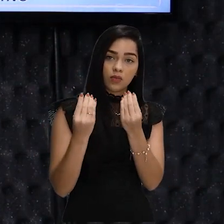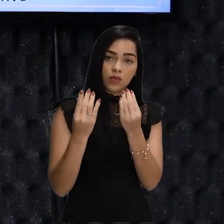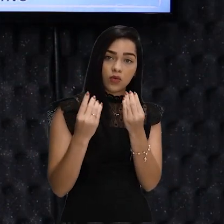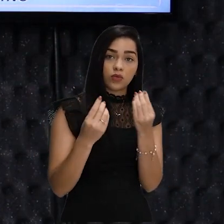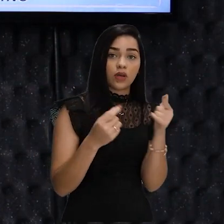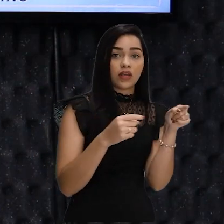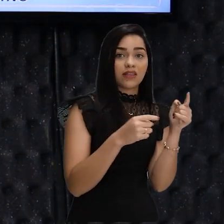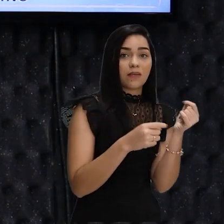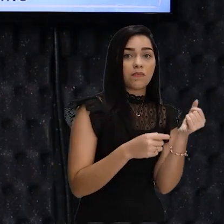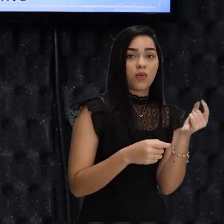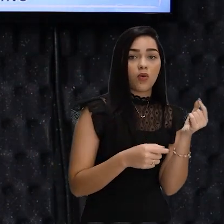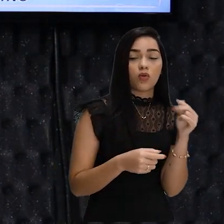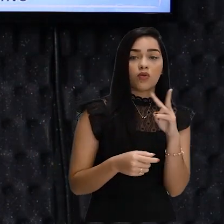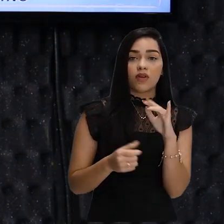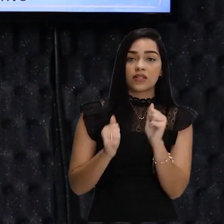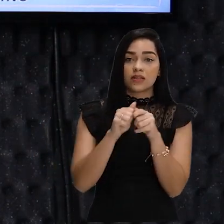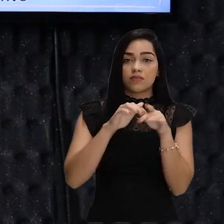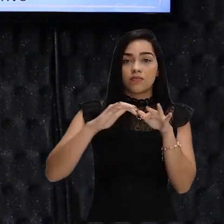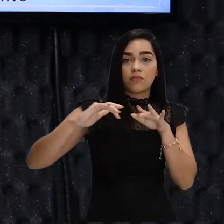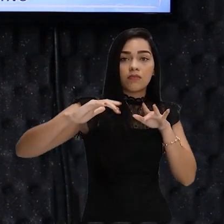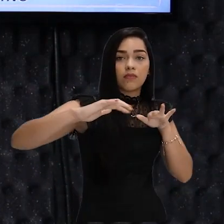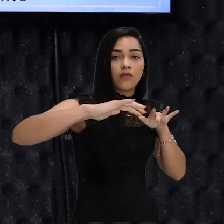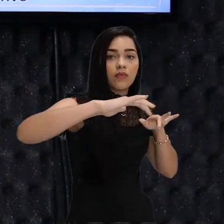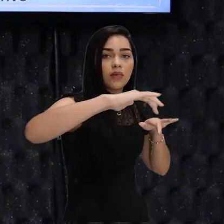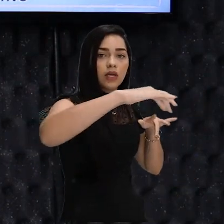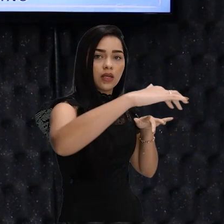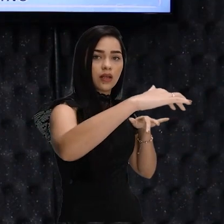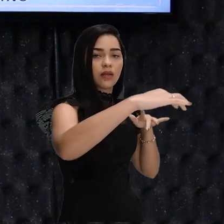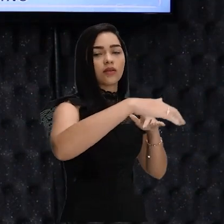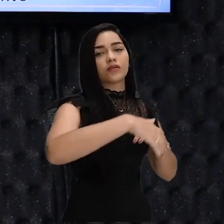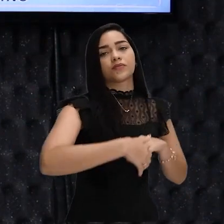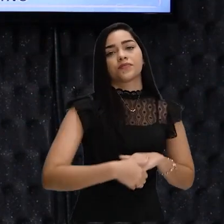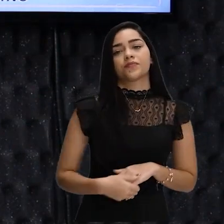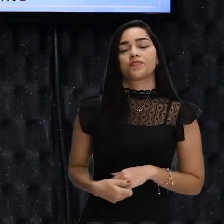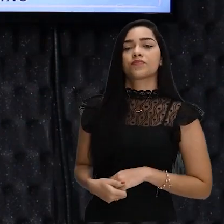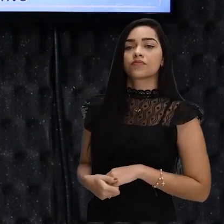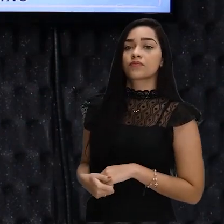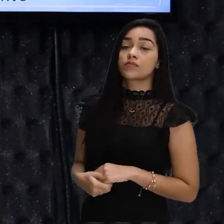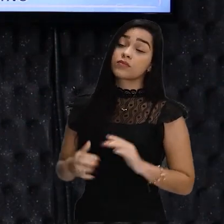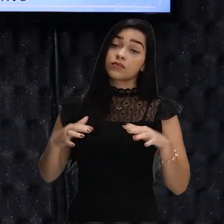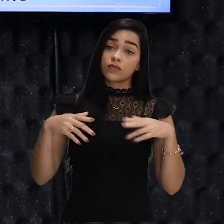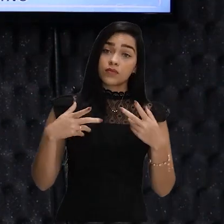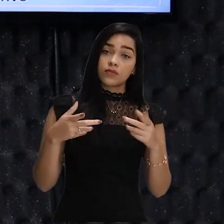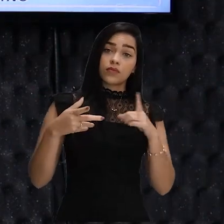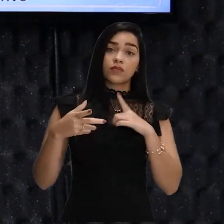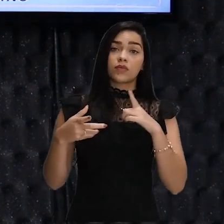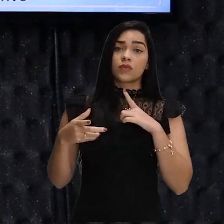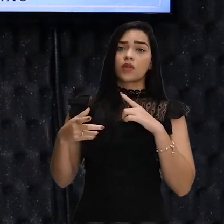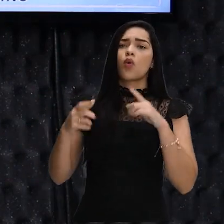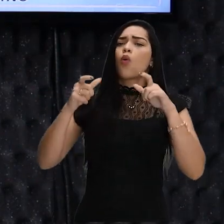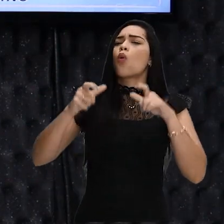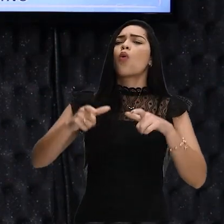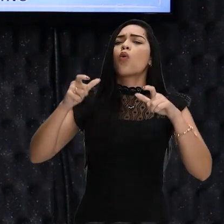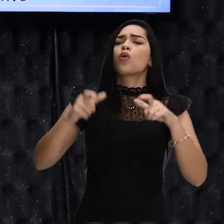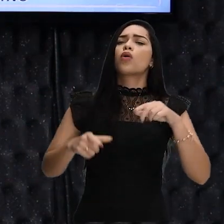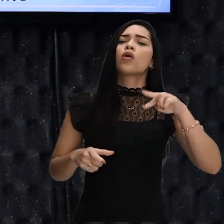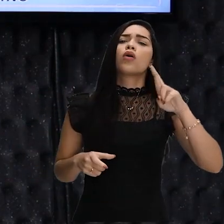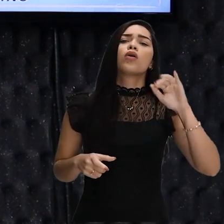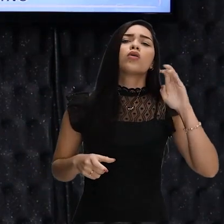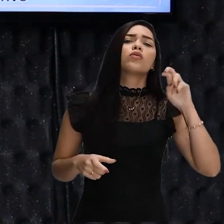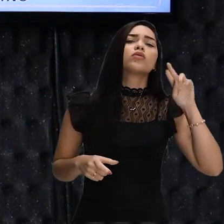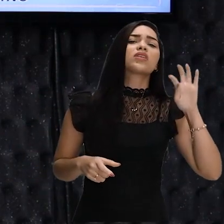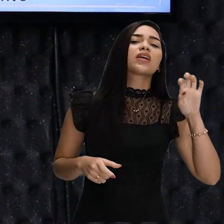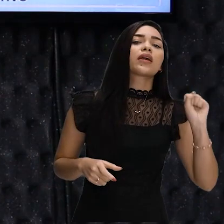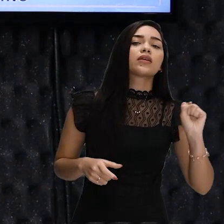para onde tem pouco. Ou seja, eles vão se espalhar por meio da difusão. Então, esses nutrientes vêm da onde? Ele